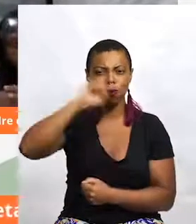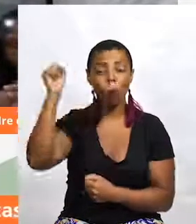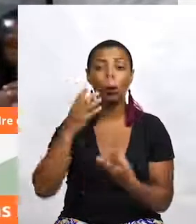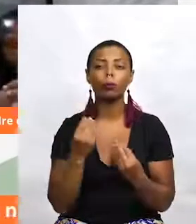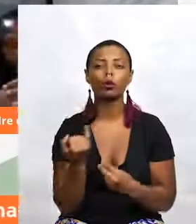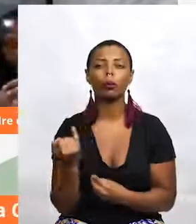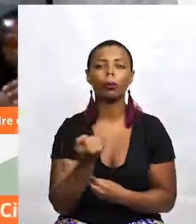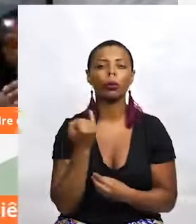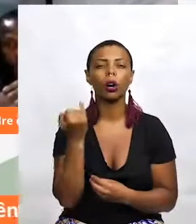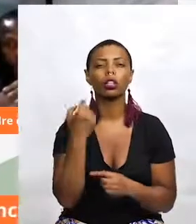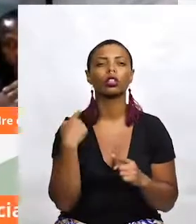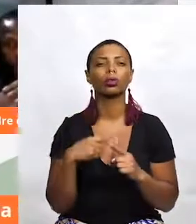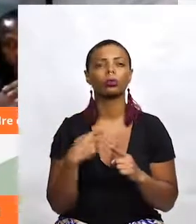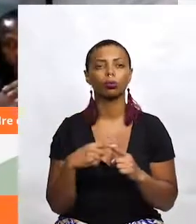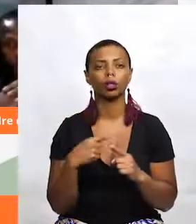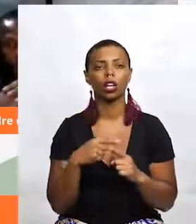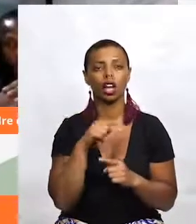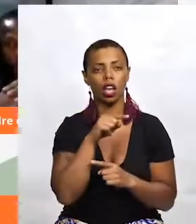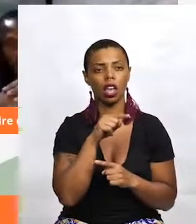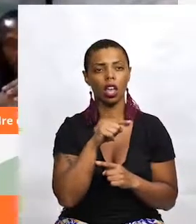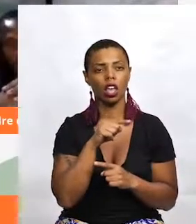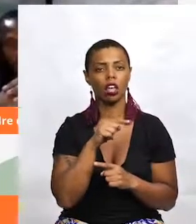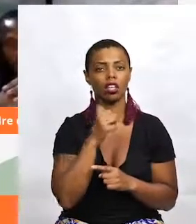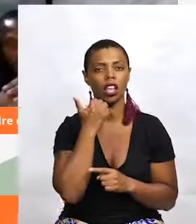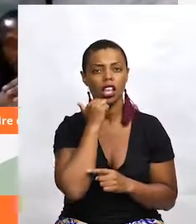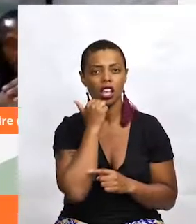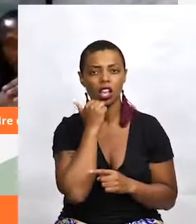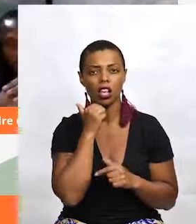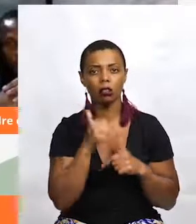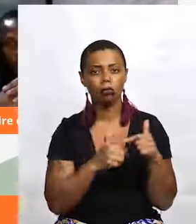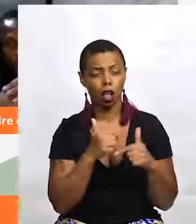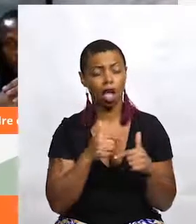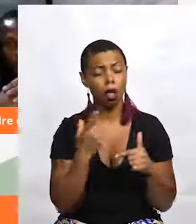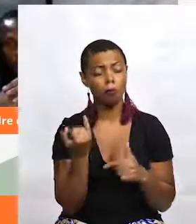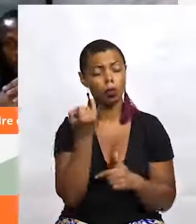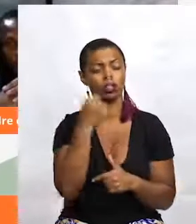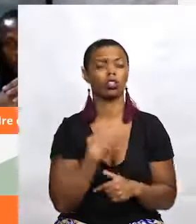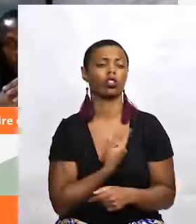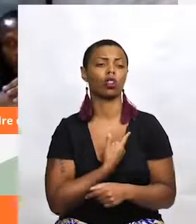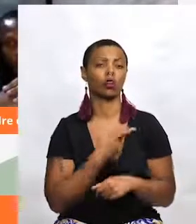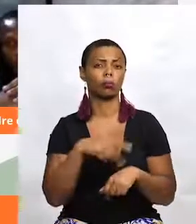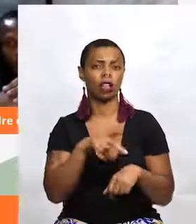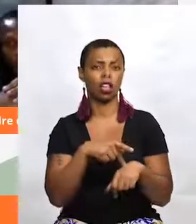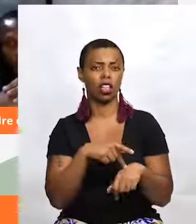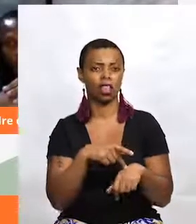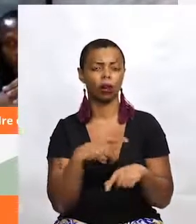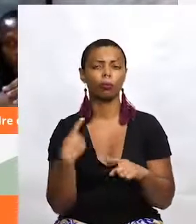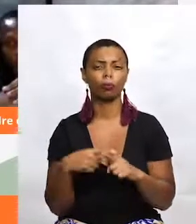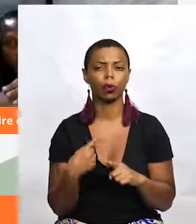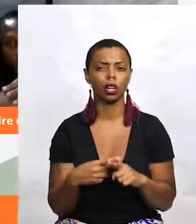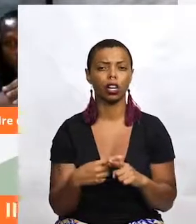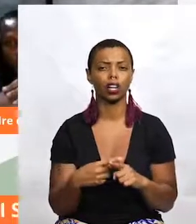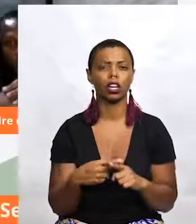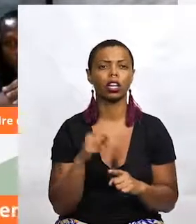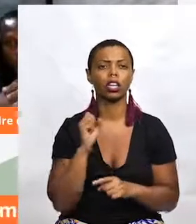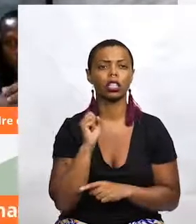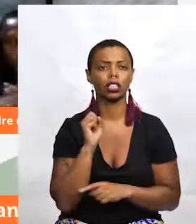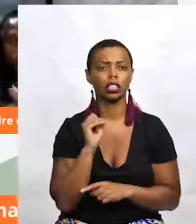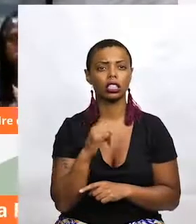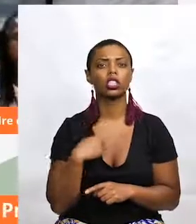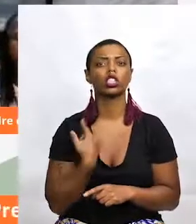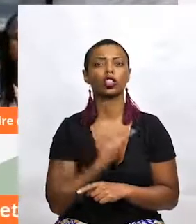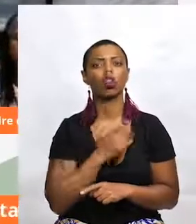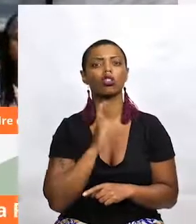fazer divulgação científica hoje é uma coisa muito necessária para o nosso país. Porque se nós, né, que temos toda